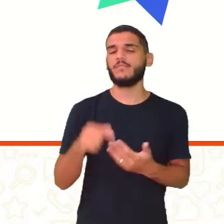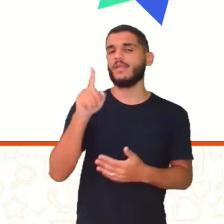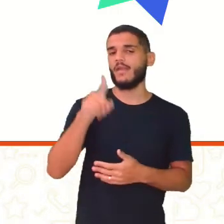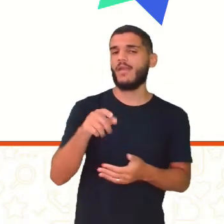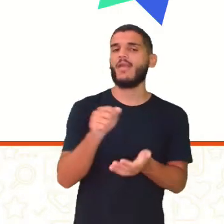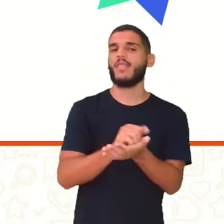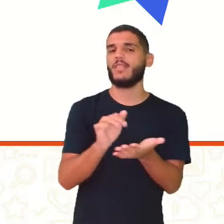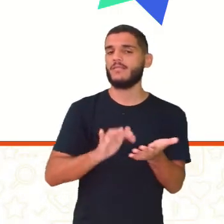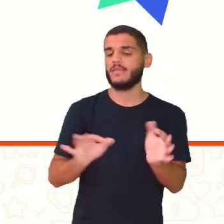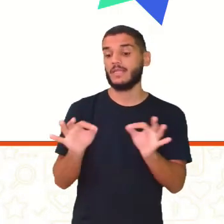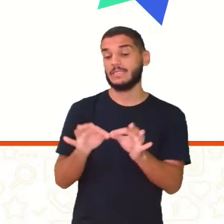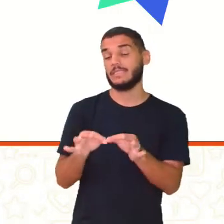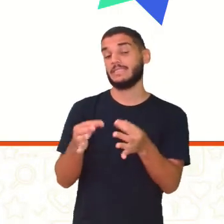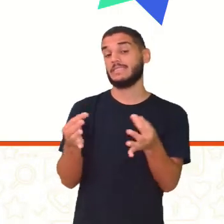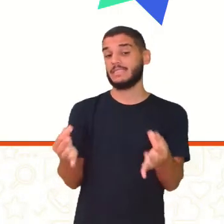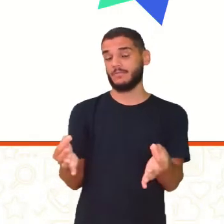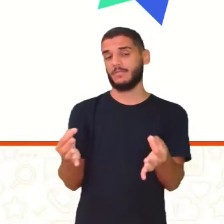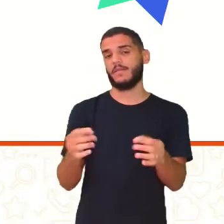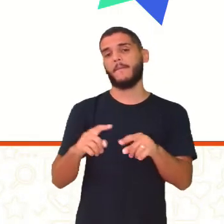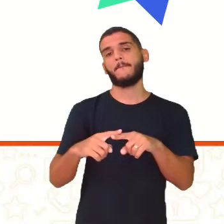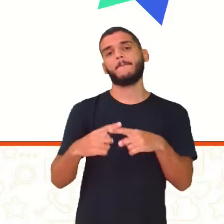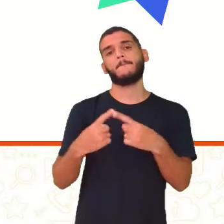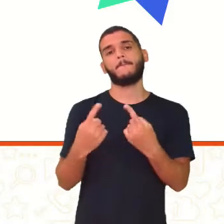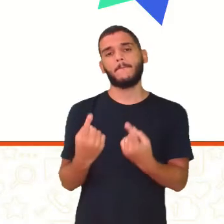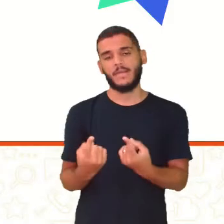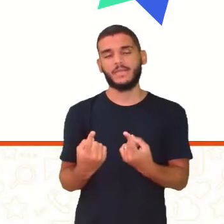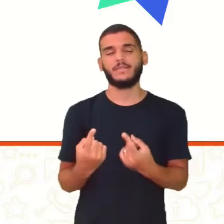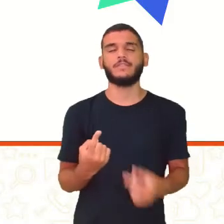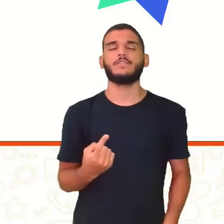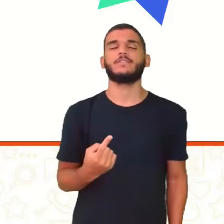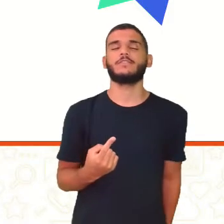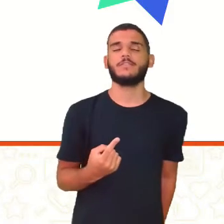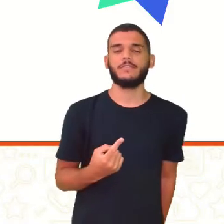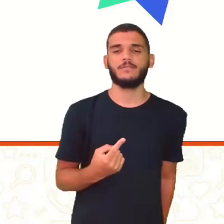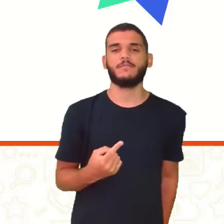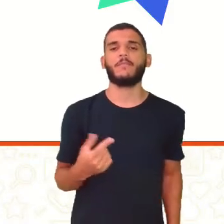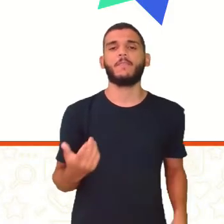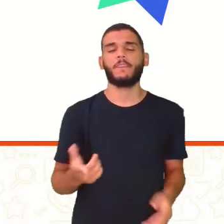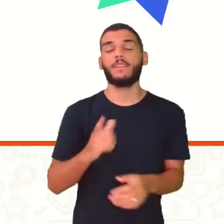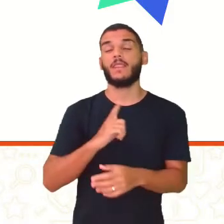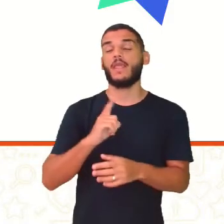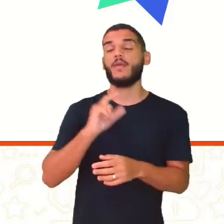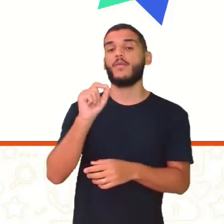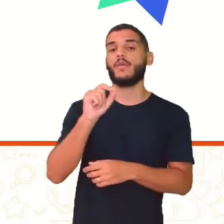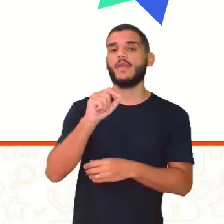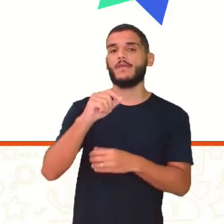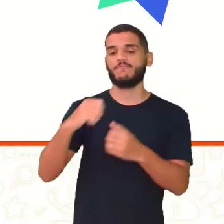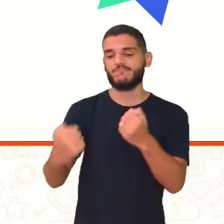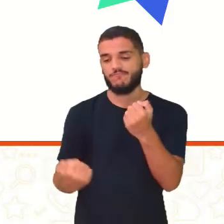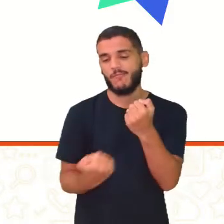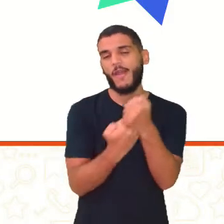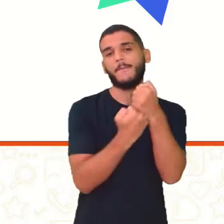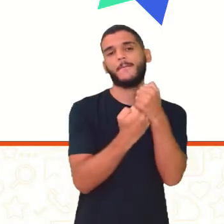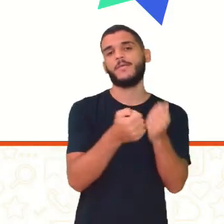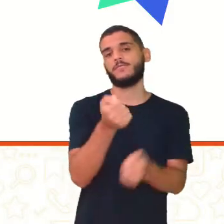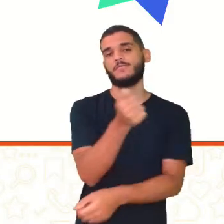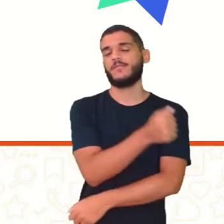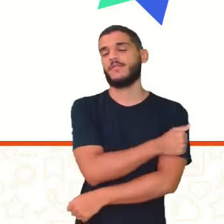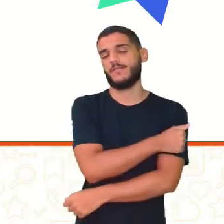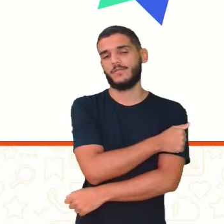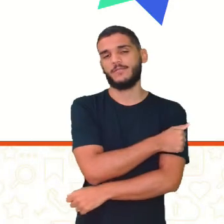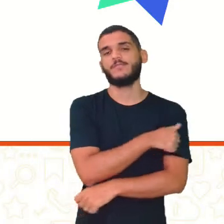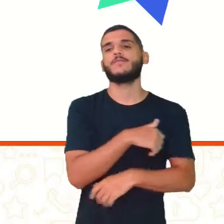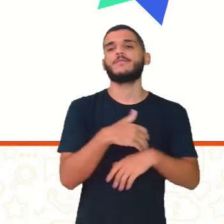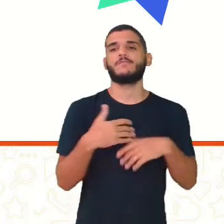atividades simples, não é? Mas que vão estar trabalhando, suplementando ainda mais